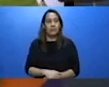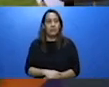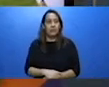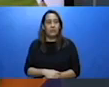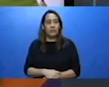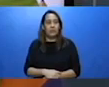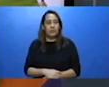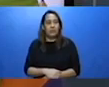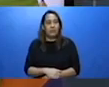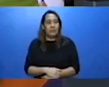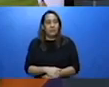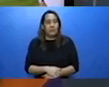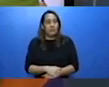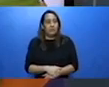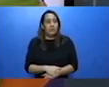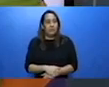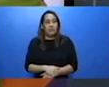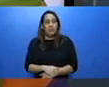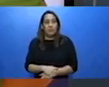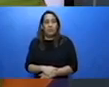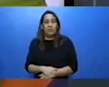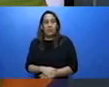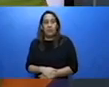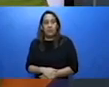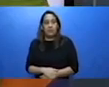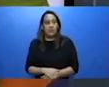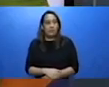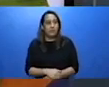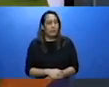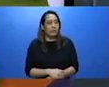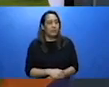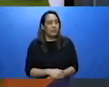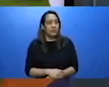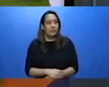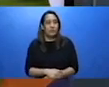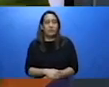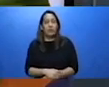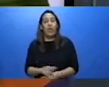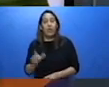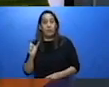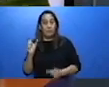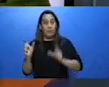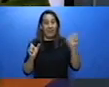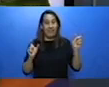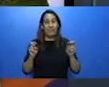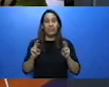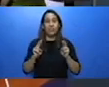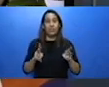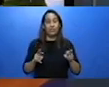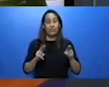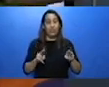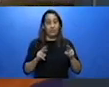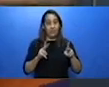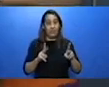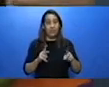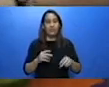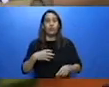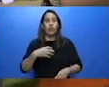Palavras diferentes que significam a mesma coisa, parecidos,